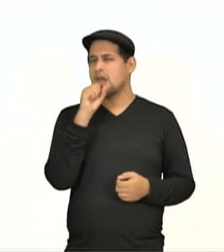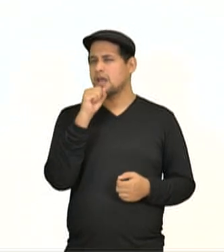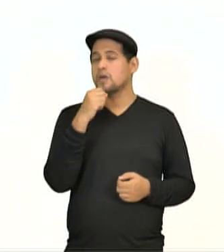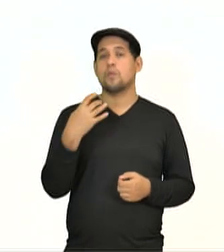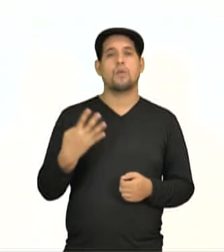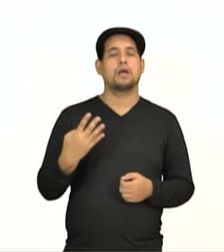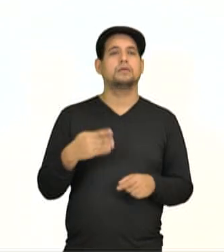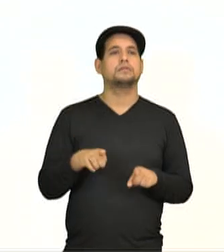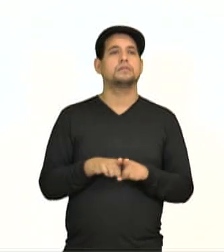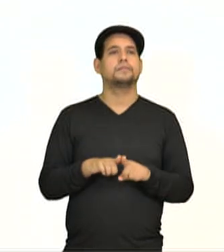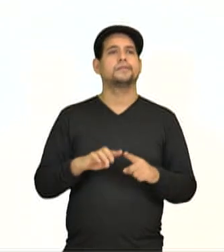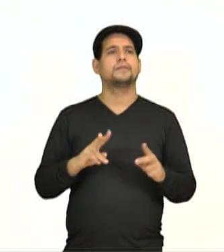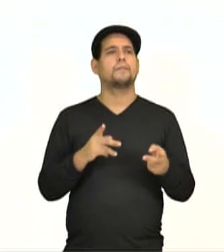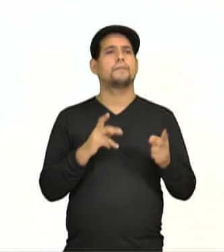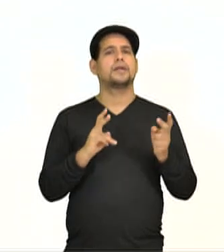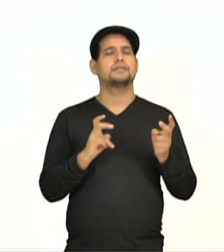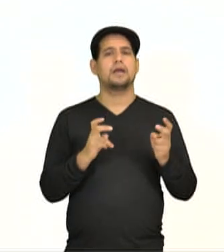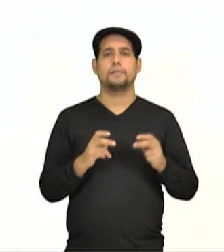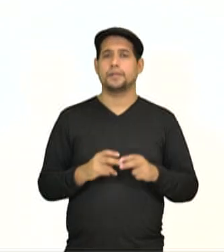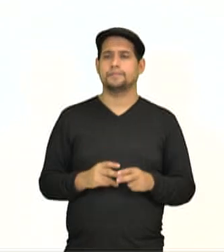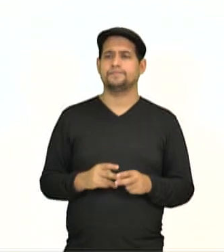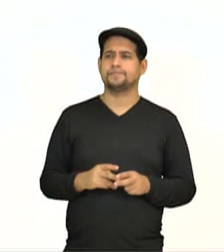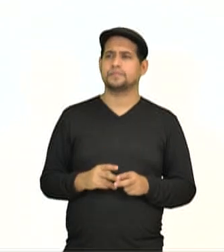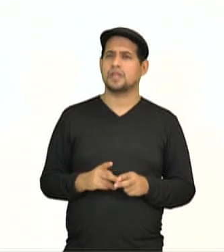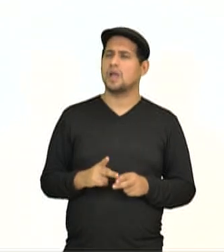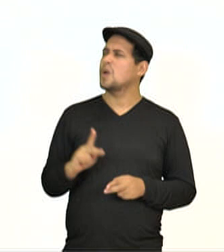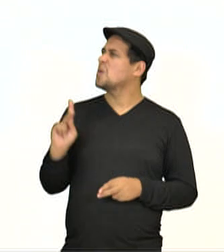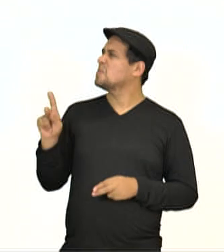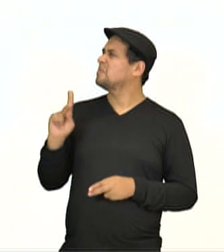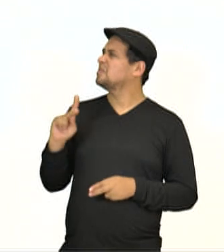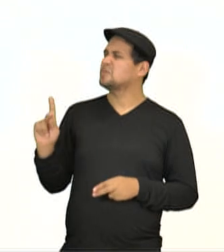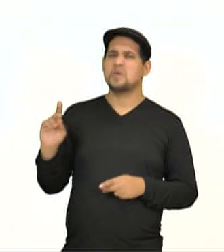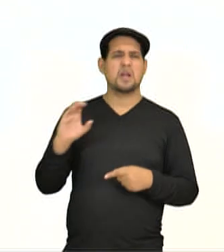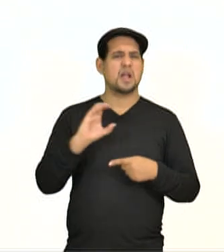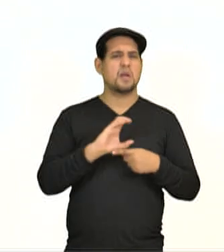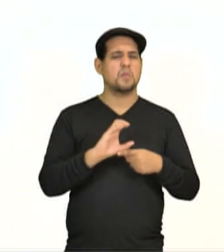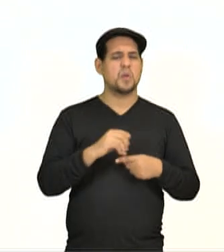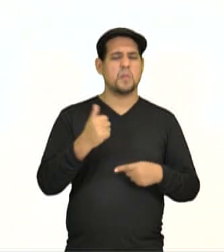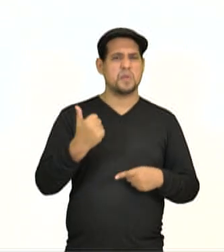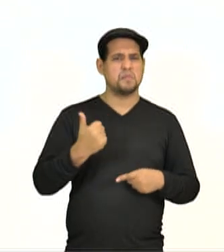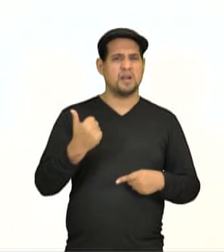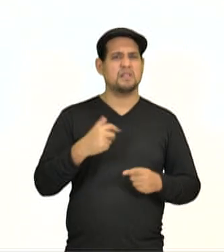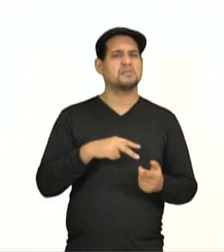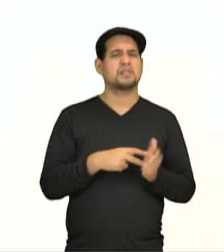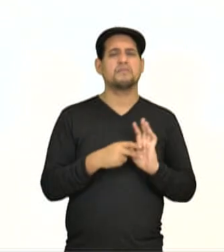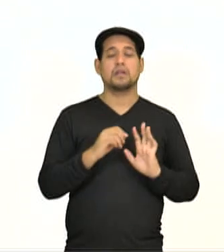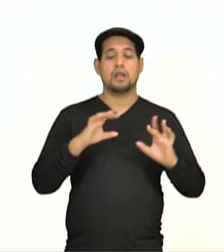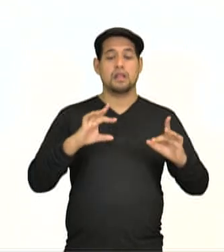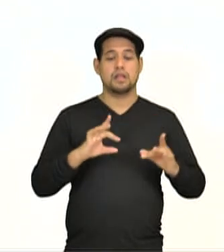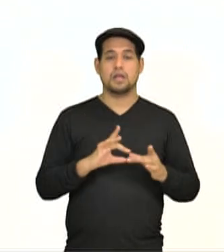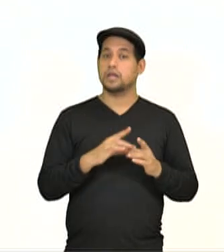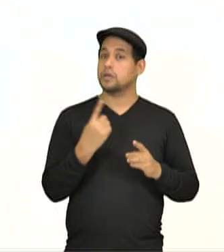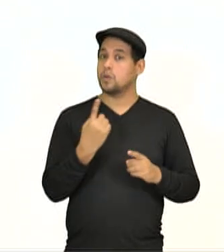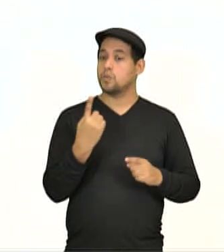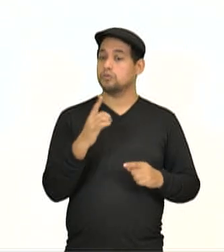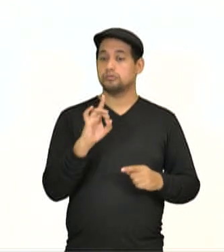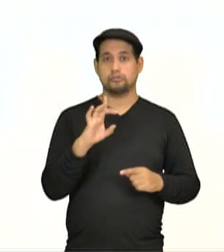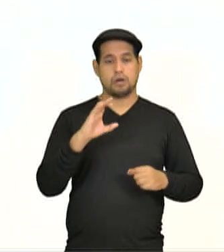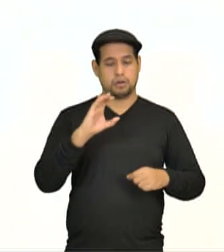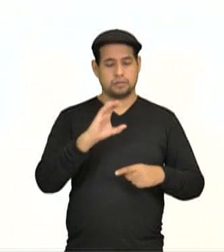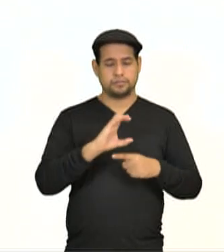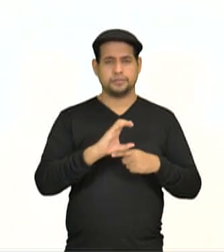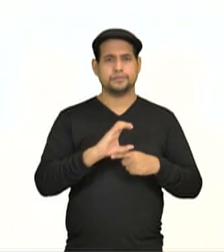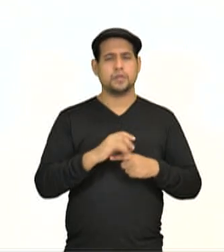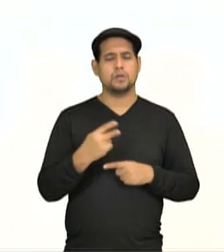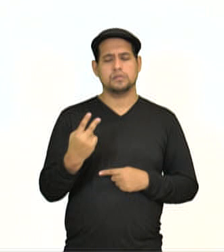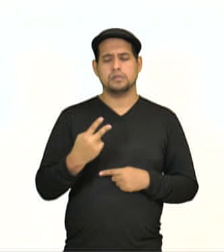quaternário. Então observe, professor, carbono primário, sim, é aquele que está ligado a um único carbono.